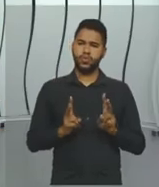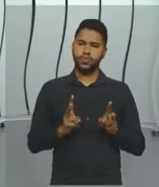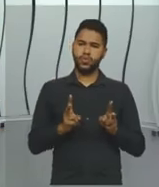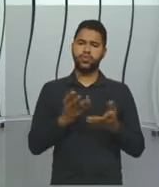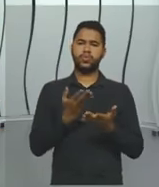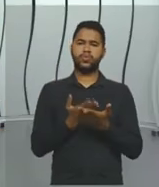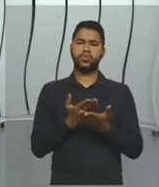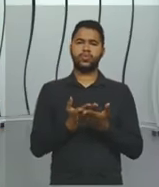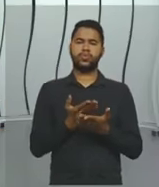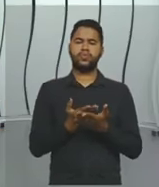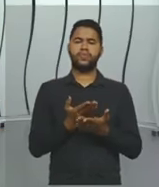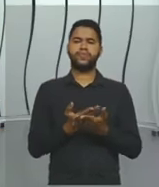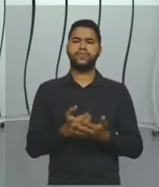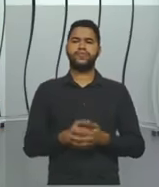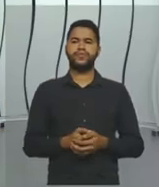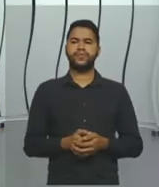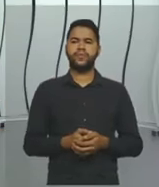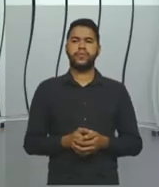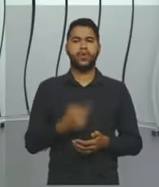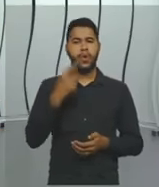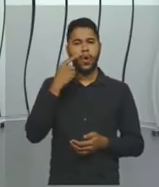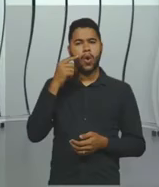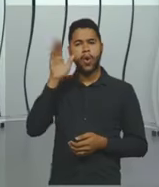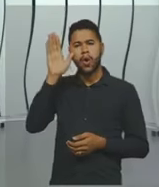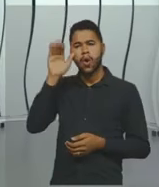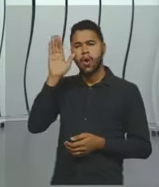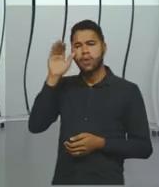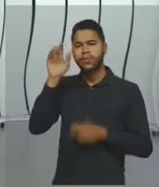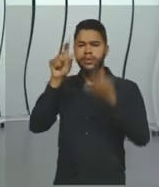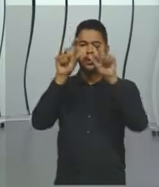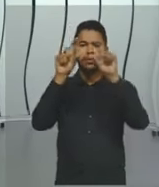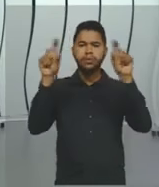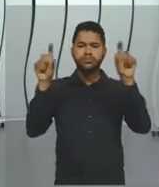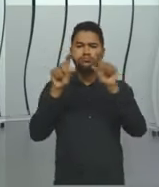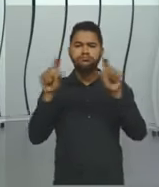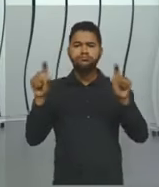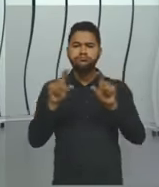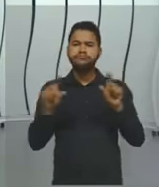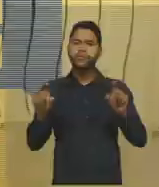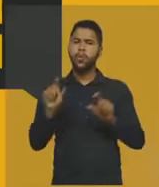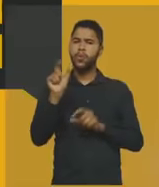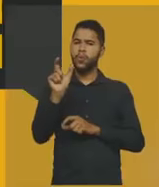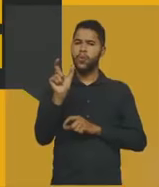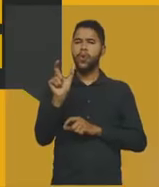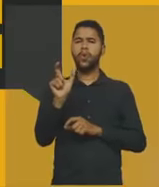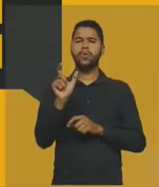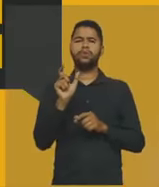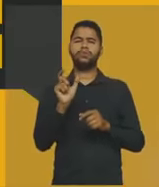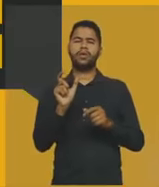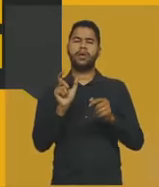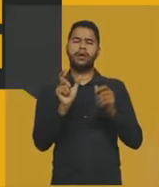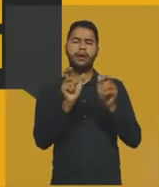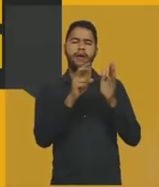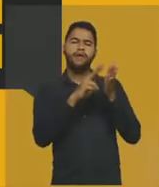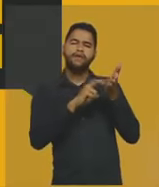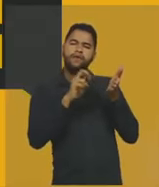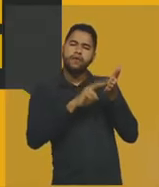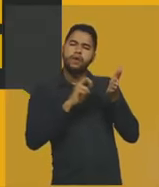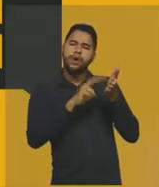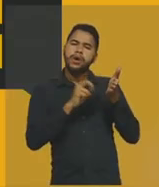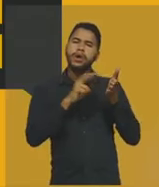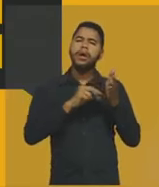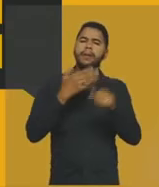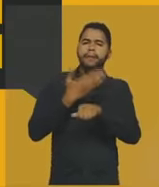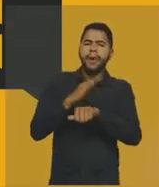aí. Look this sentence. Observar essas sentenças onde eu coloquei um pouco do vocabulário para a gente praticar a pronúncia